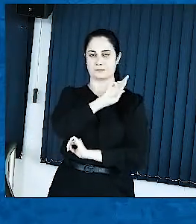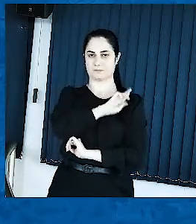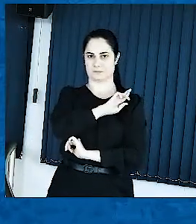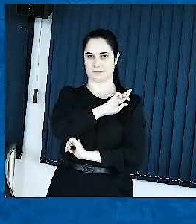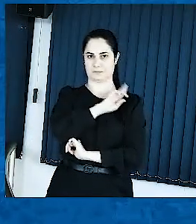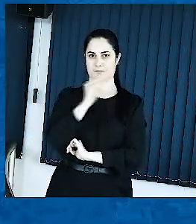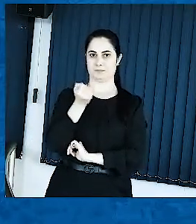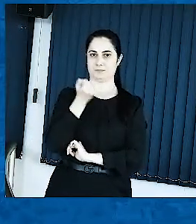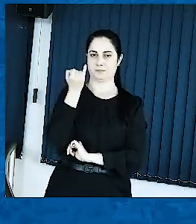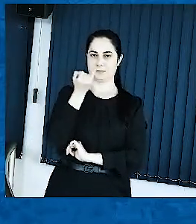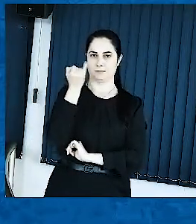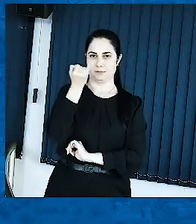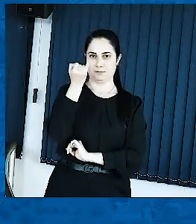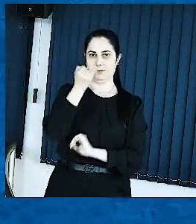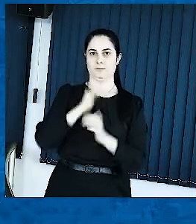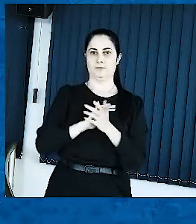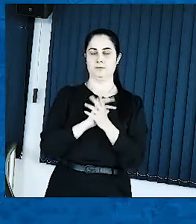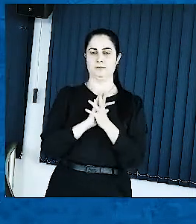fundamental.